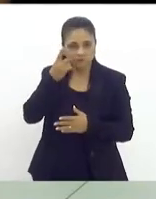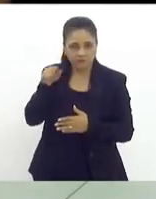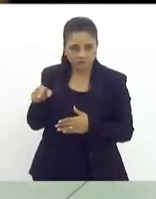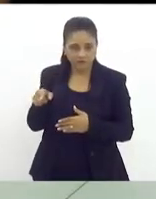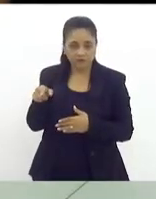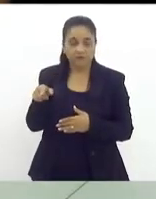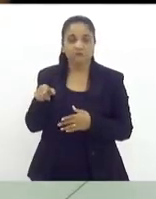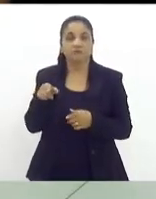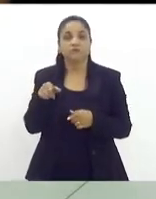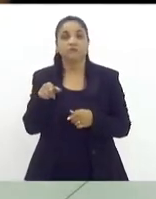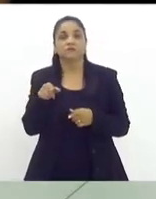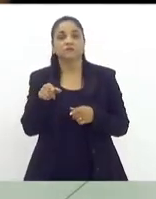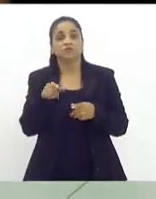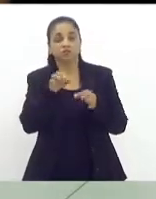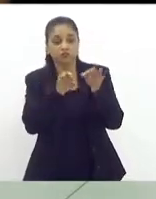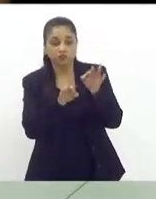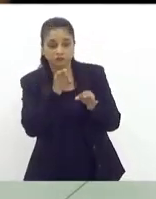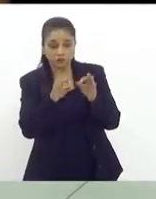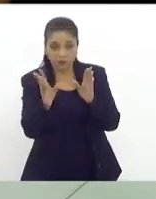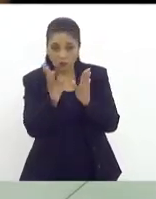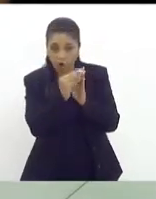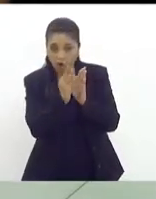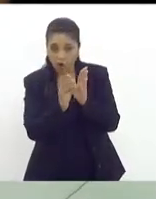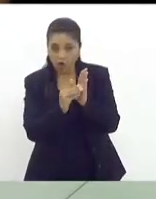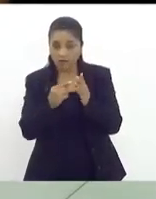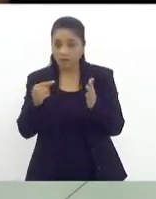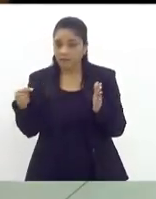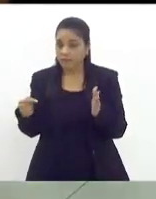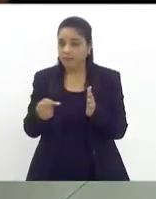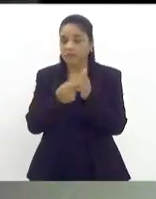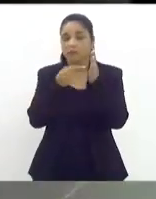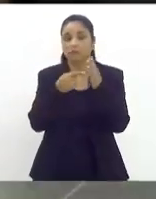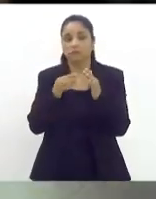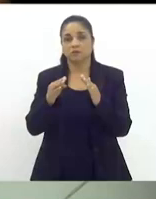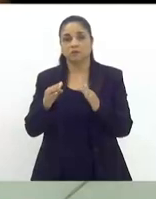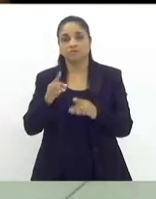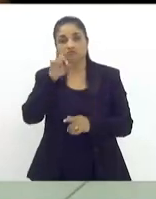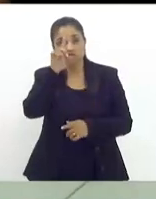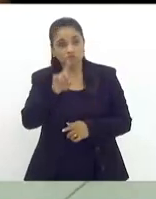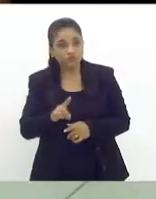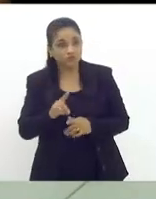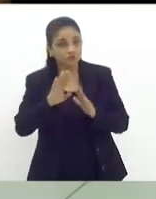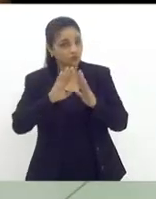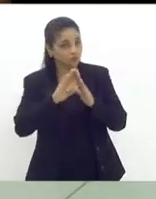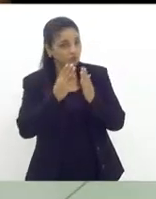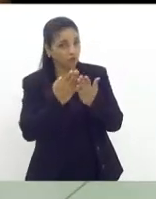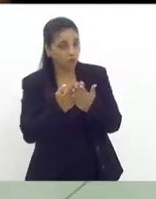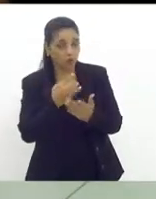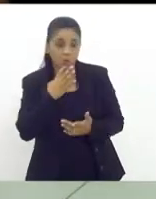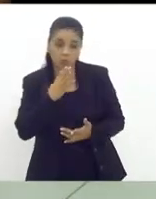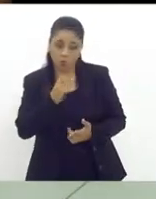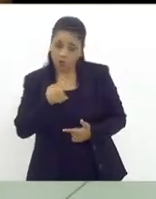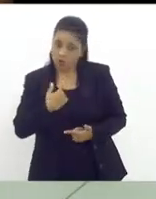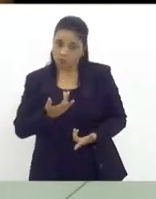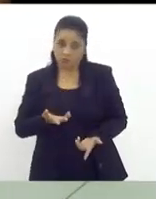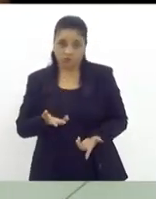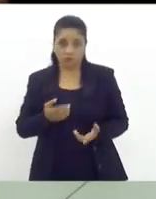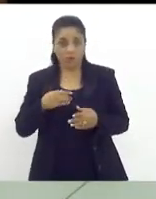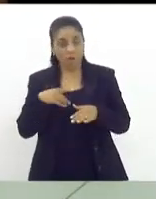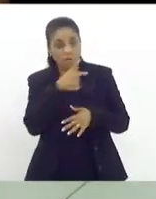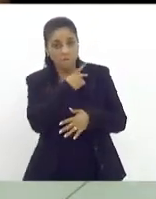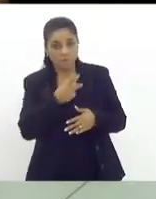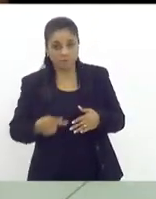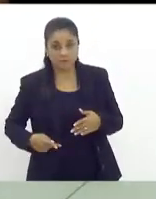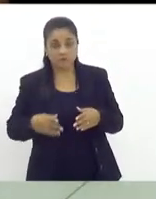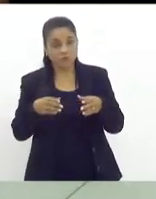justificativa, coloca que existem graves denúncias sobre diretores de escolas que eu desconheço. Ele, como presidente da Comissão de Educação,